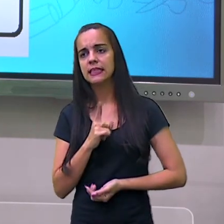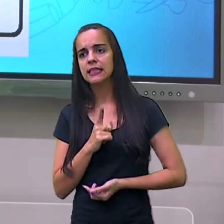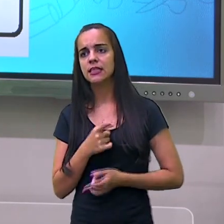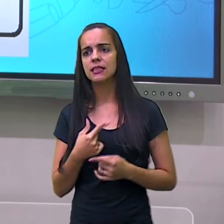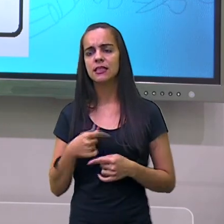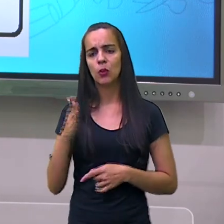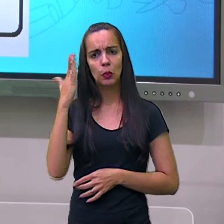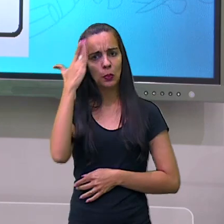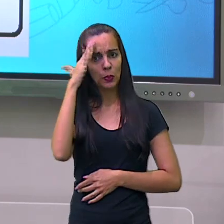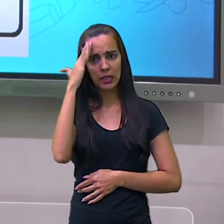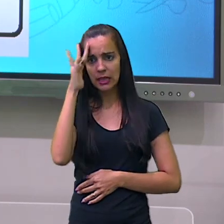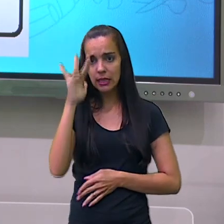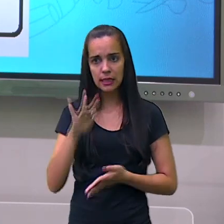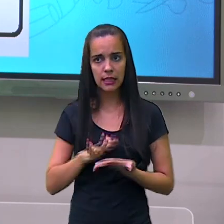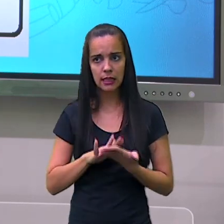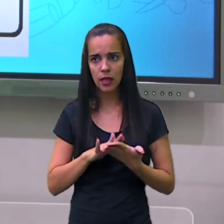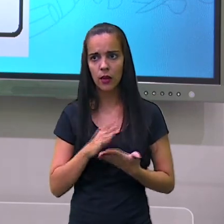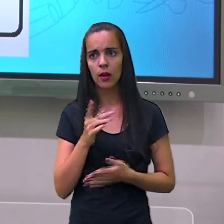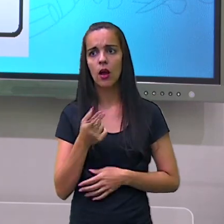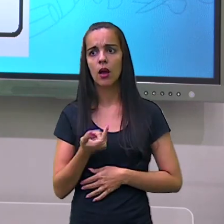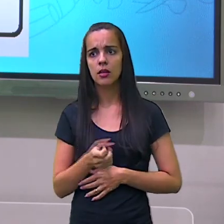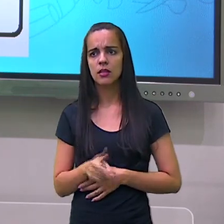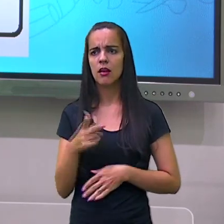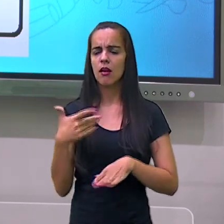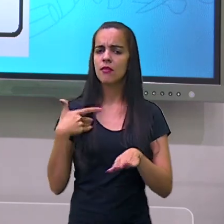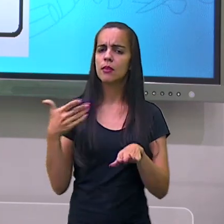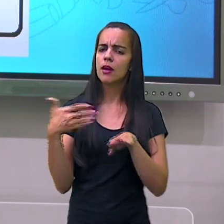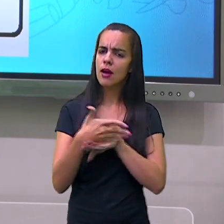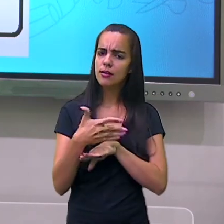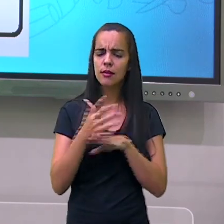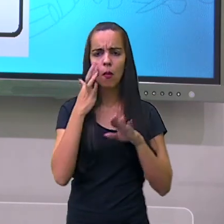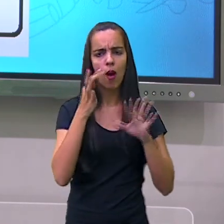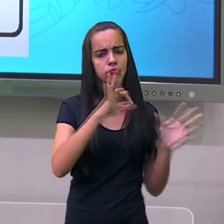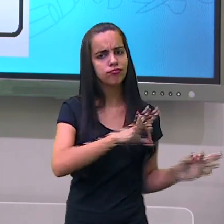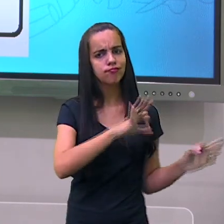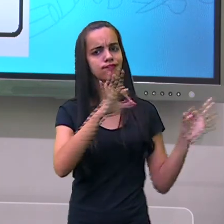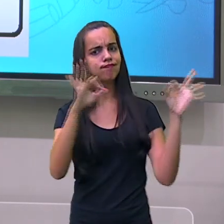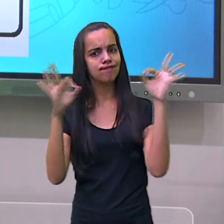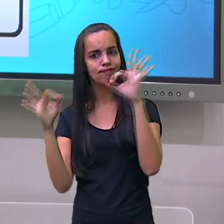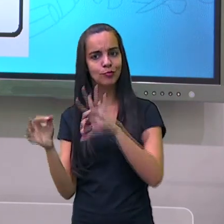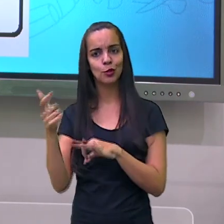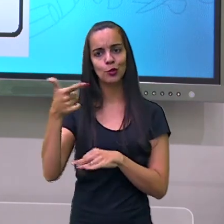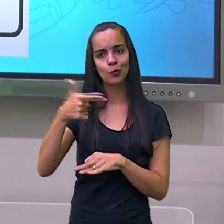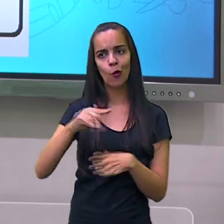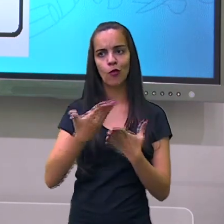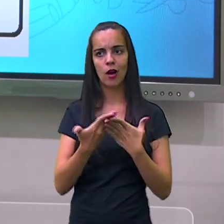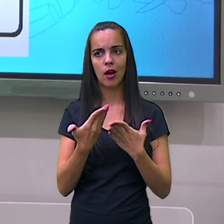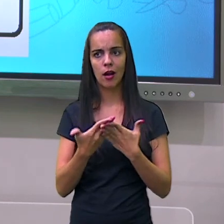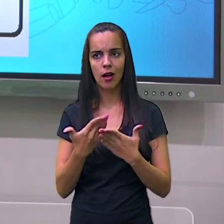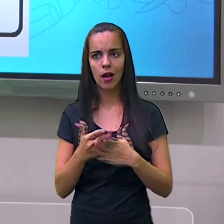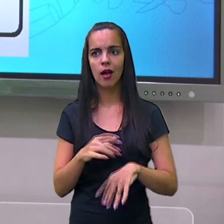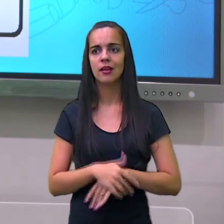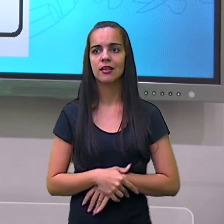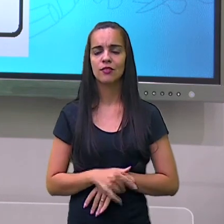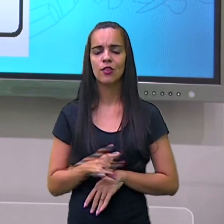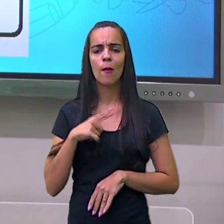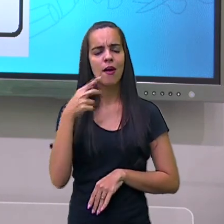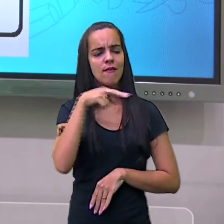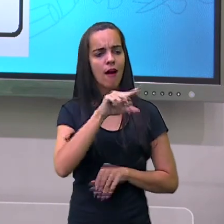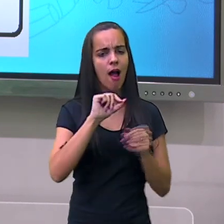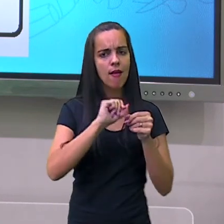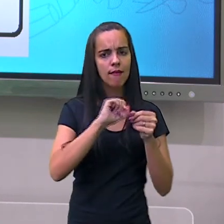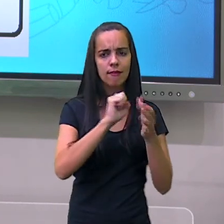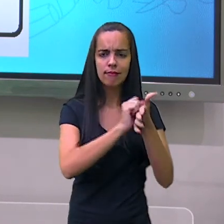não entendeu muito bem a aula, assista novamente, leia, realize as atividades lá da